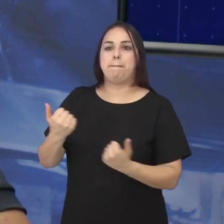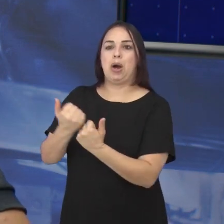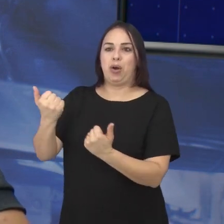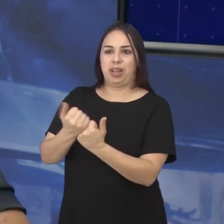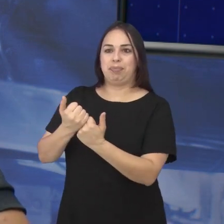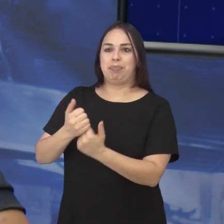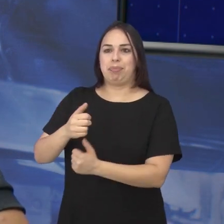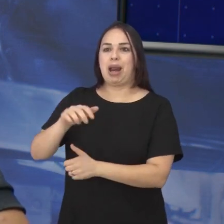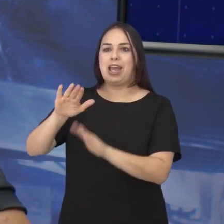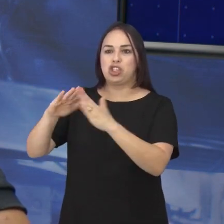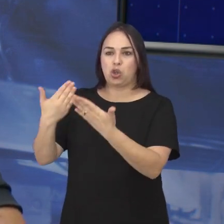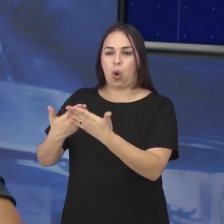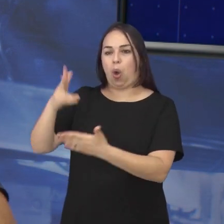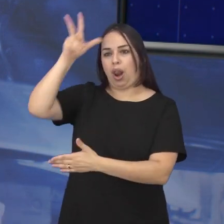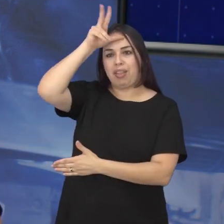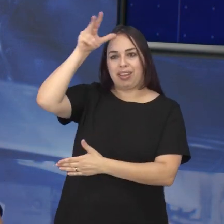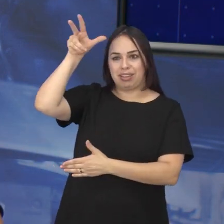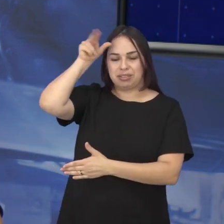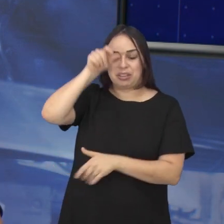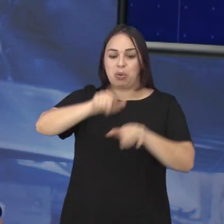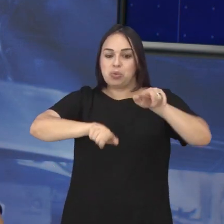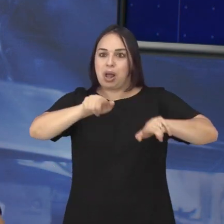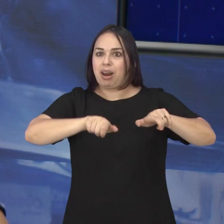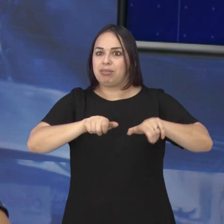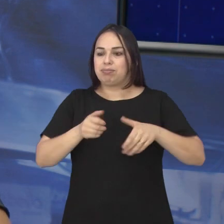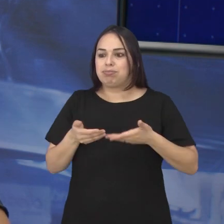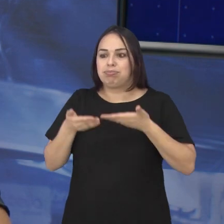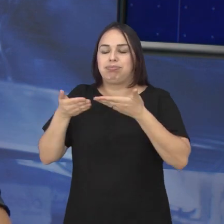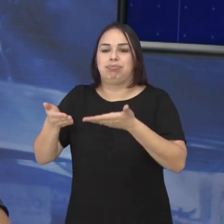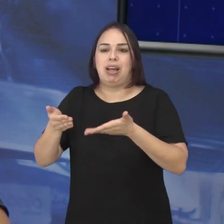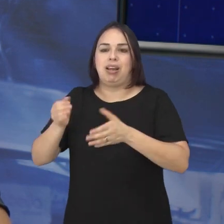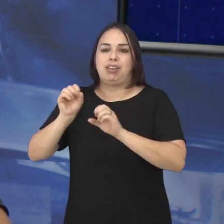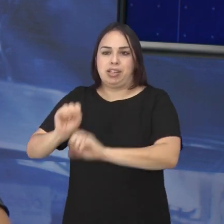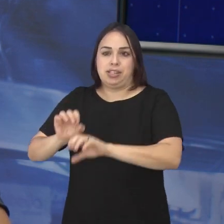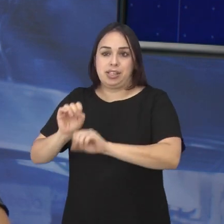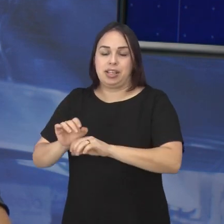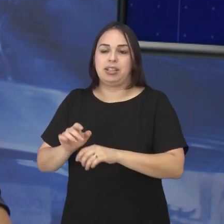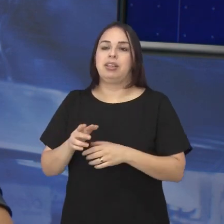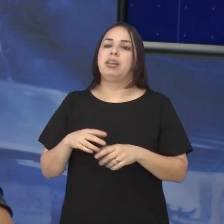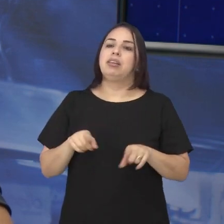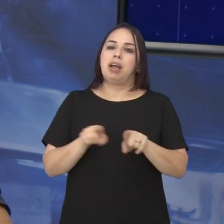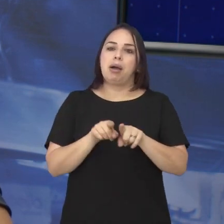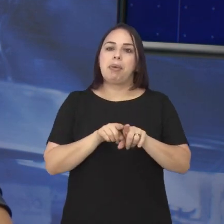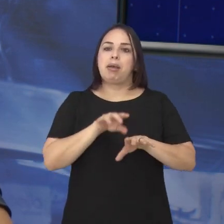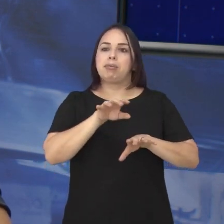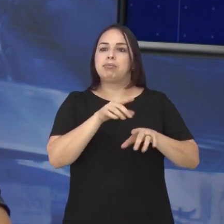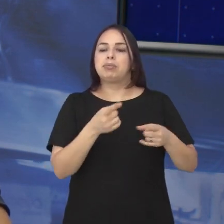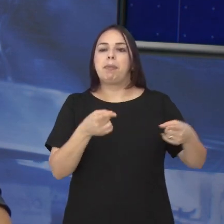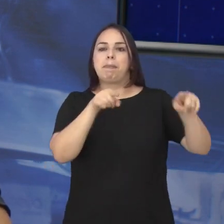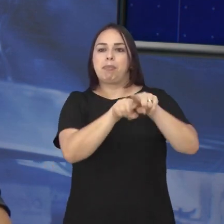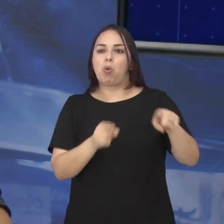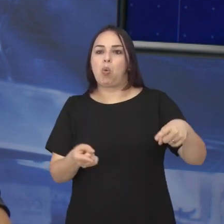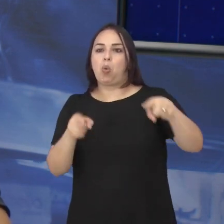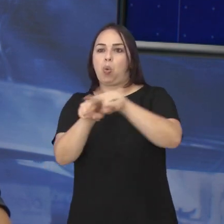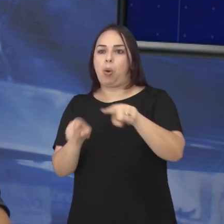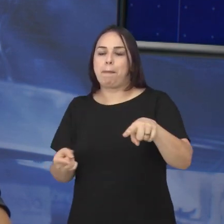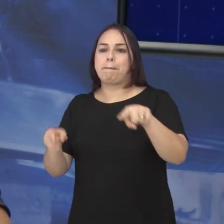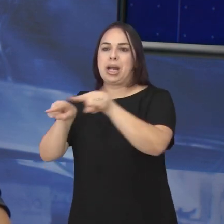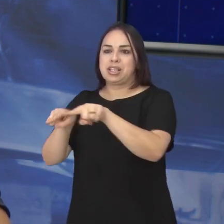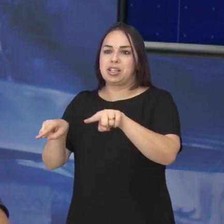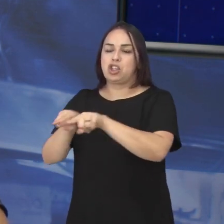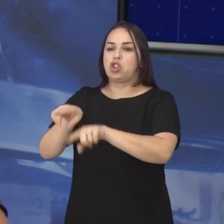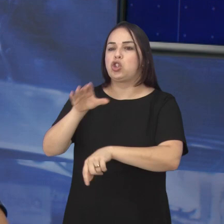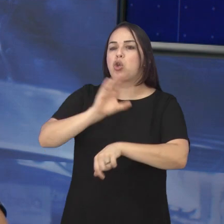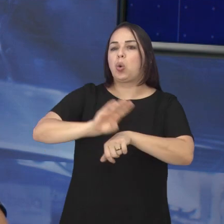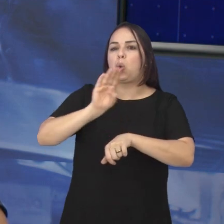alunos da rede municipal. Além disso, a gente busca as parcerias com os cursos comunitários. Então é